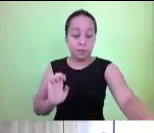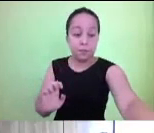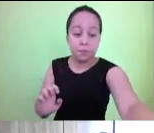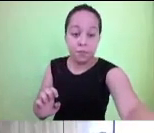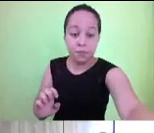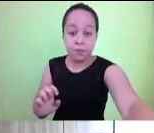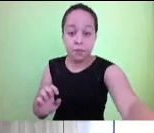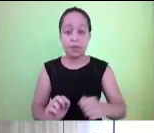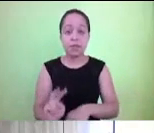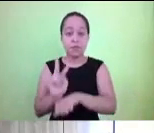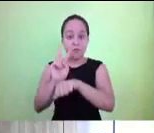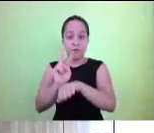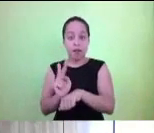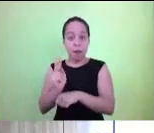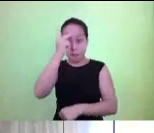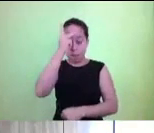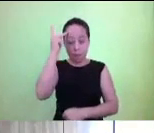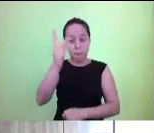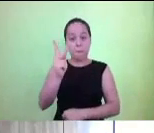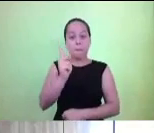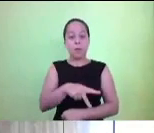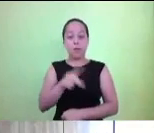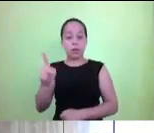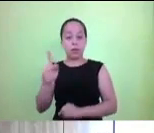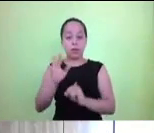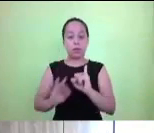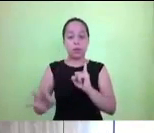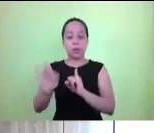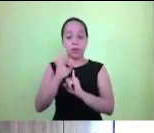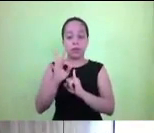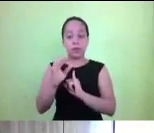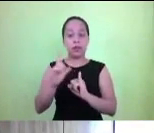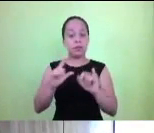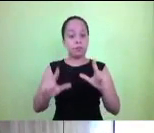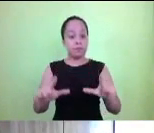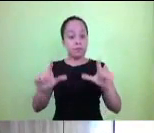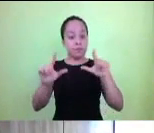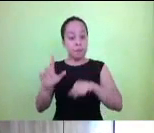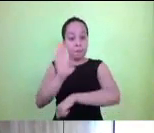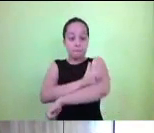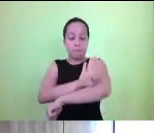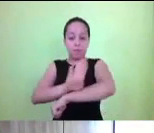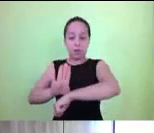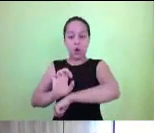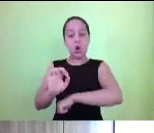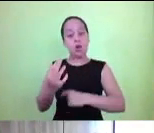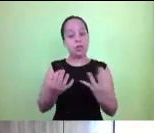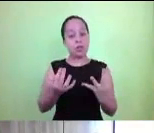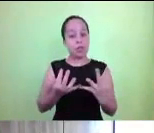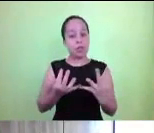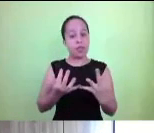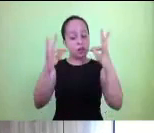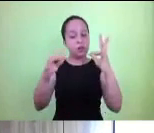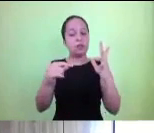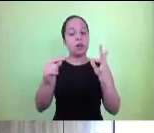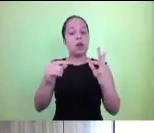IFES portadores de diplomas de bacharelado ou curso superior em tecnologia. Código